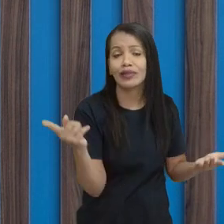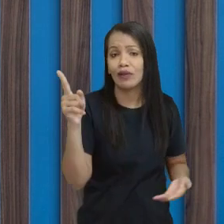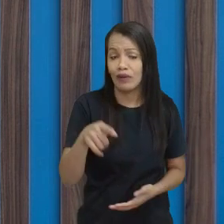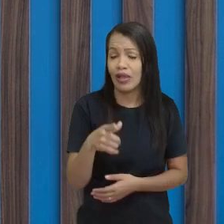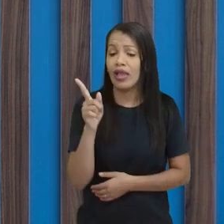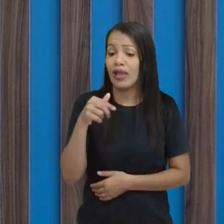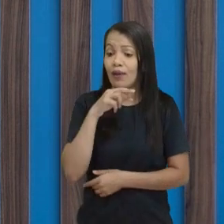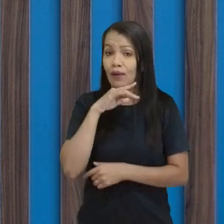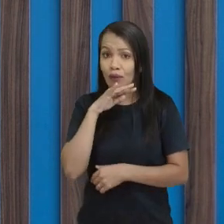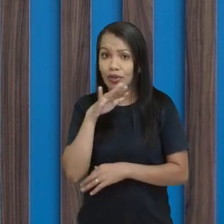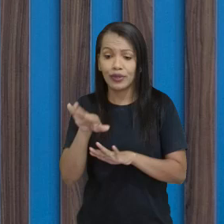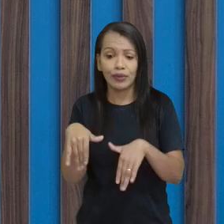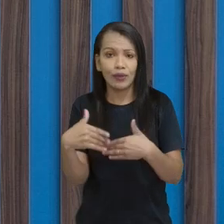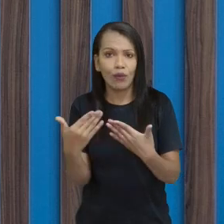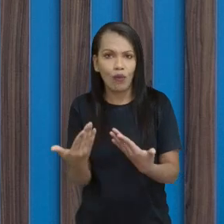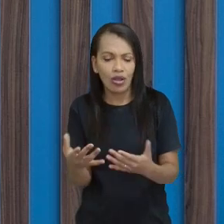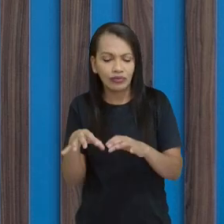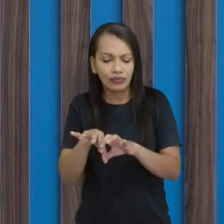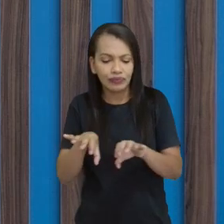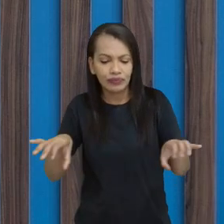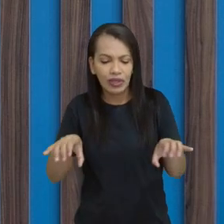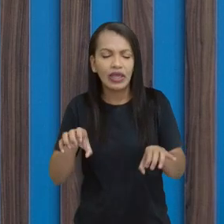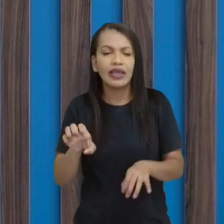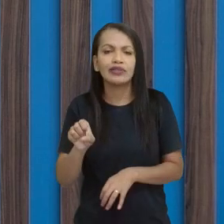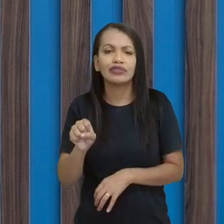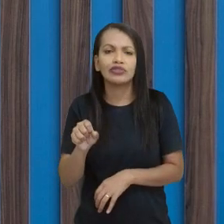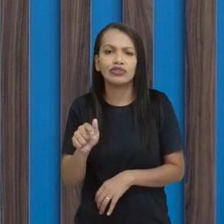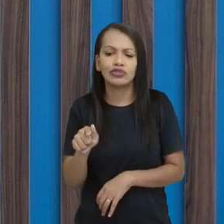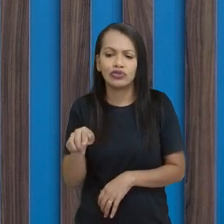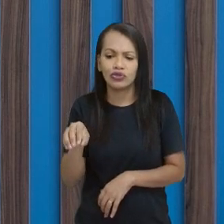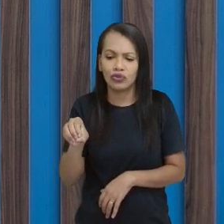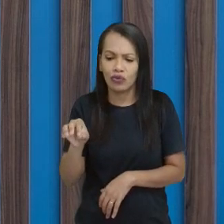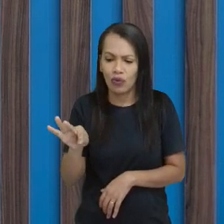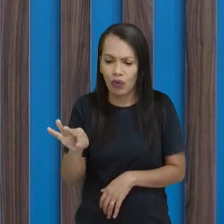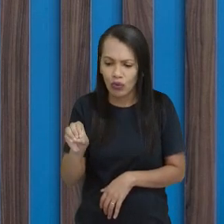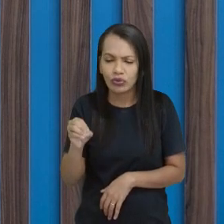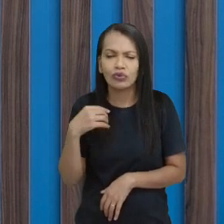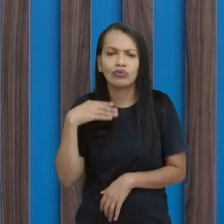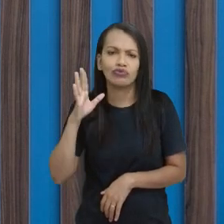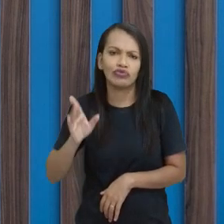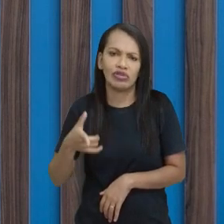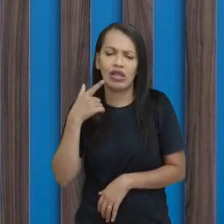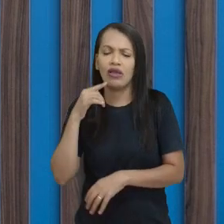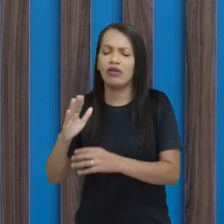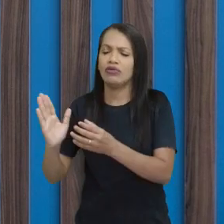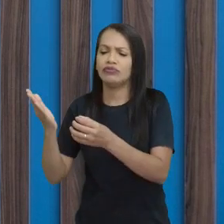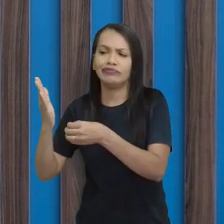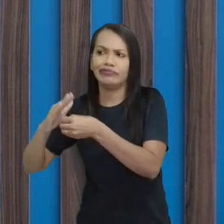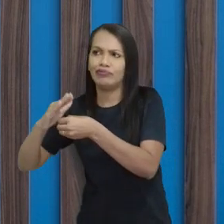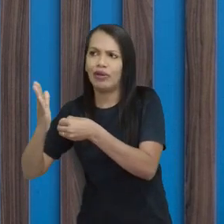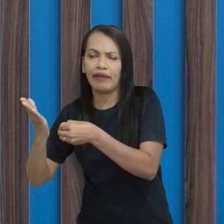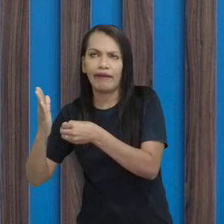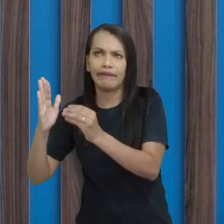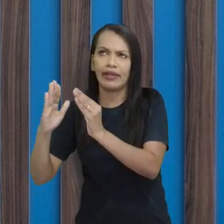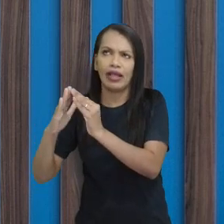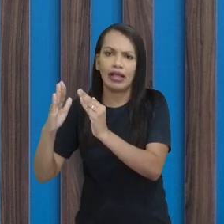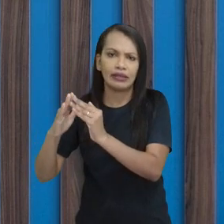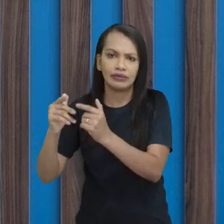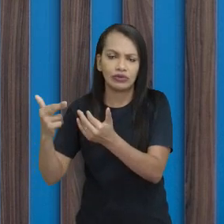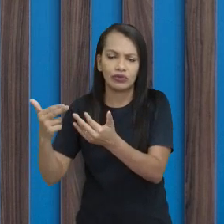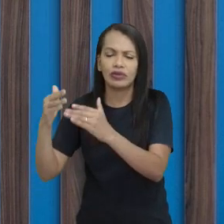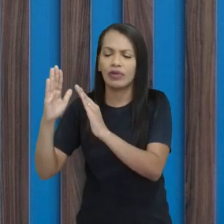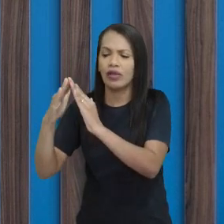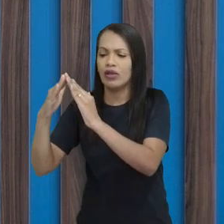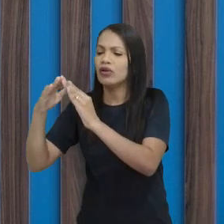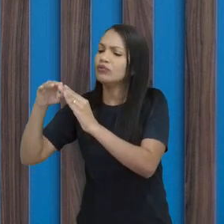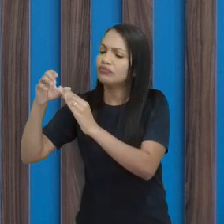quer dizer que os esgotos daquelas cidades, eles são colocados já no rio, não é? Apesar deles utilizarem muito para agricultura, não